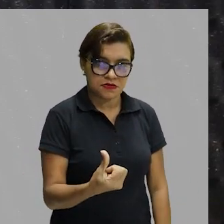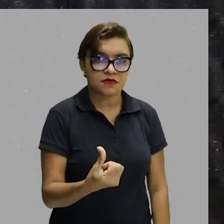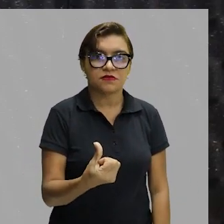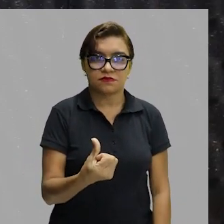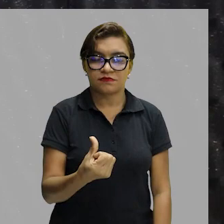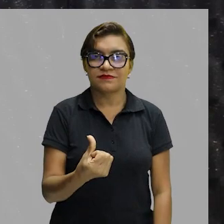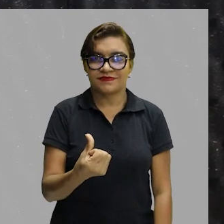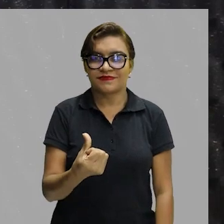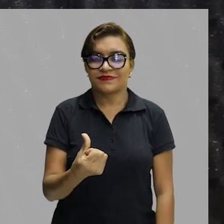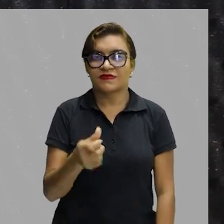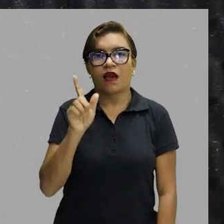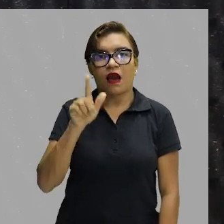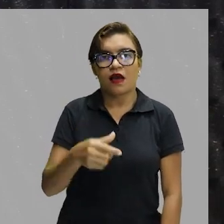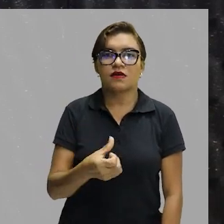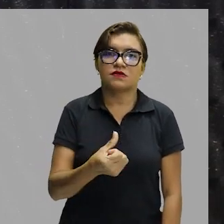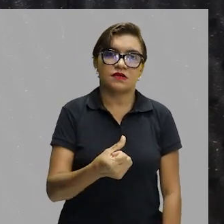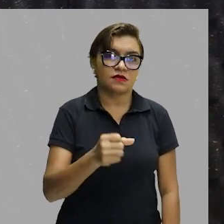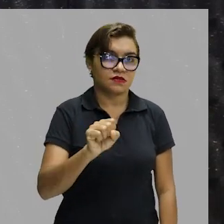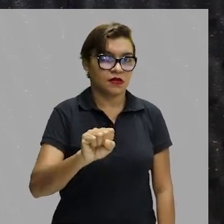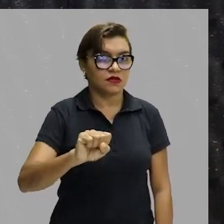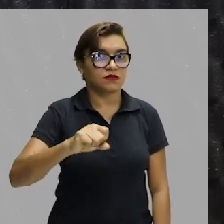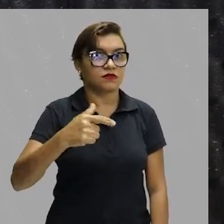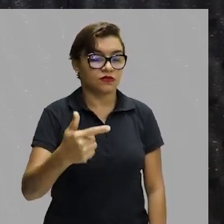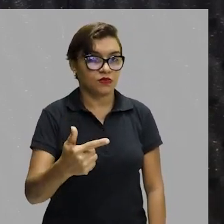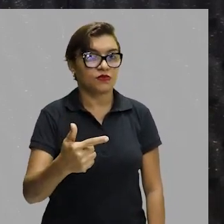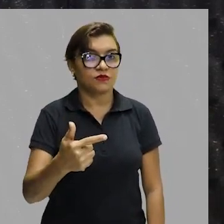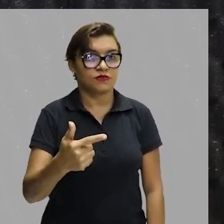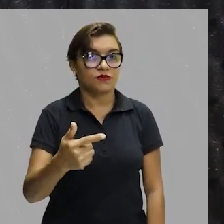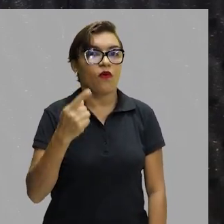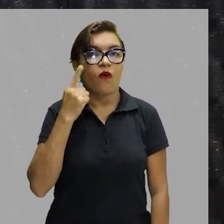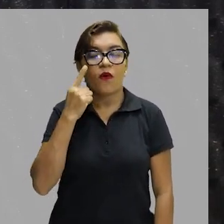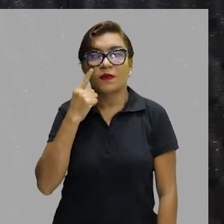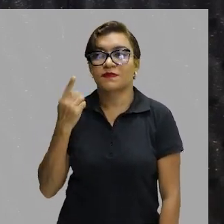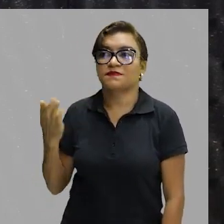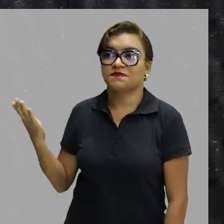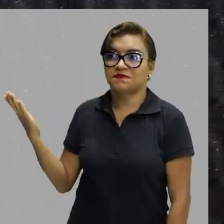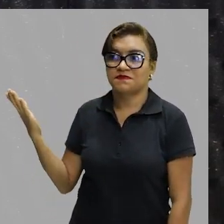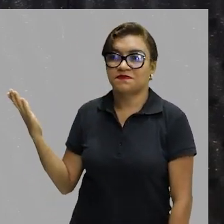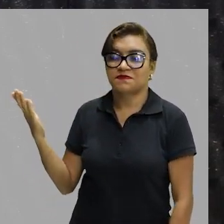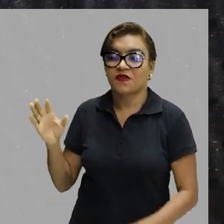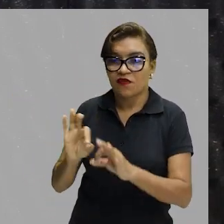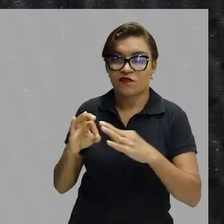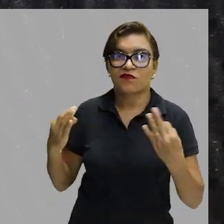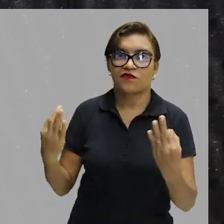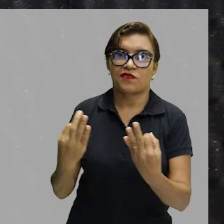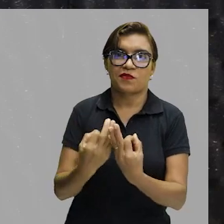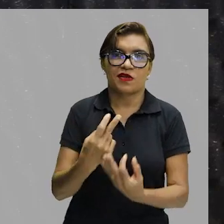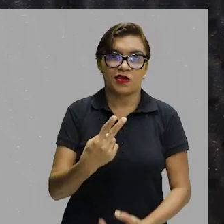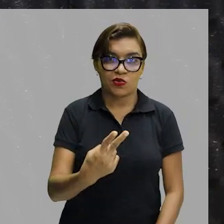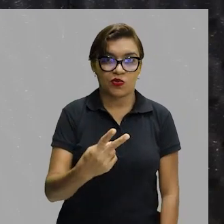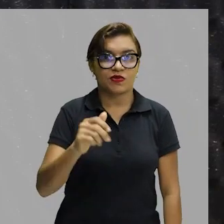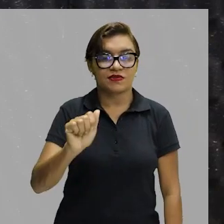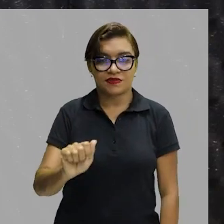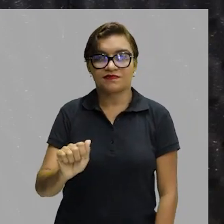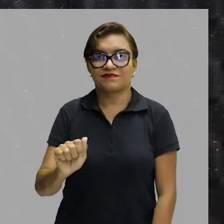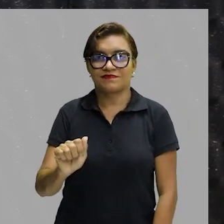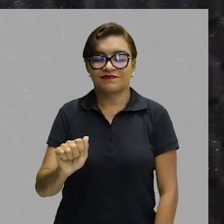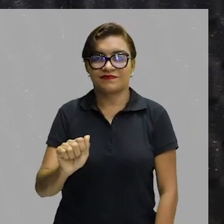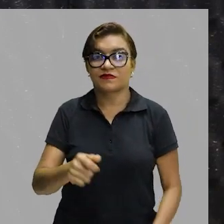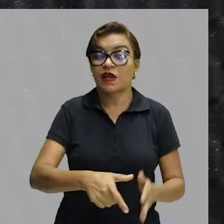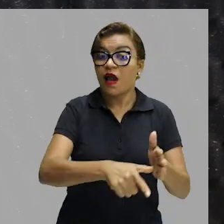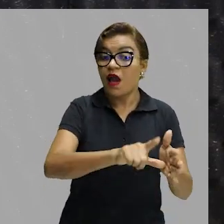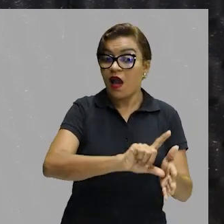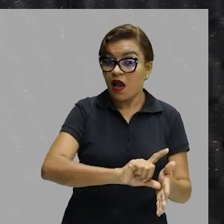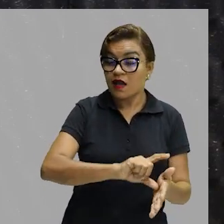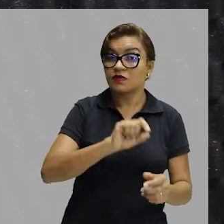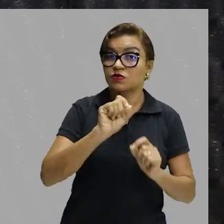S, 6S2. Então, 2 depois é o 6S2, família 2A. Então, 2 antes,